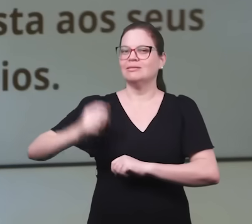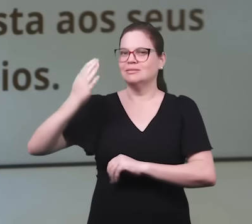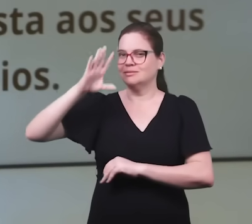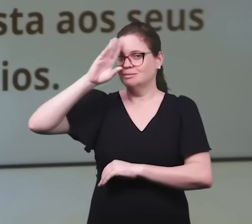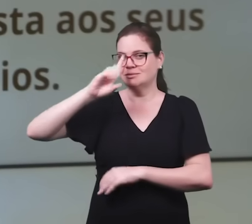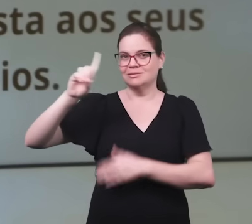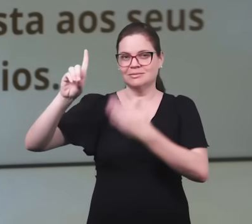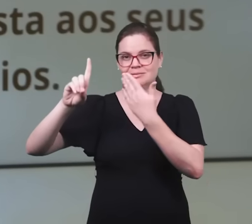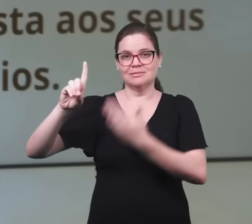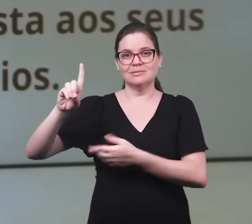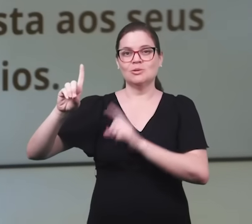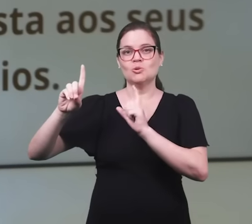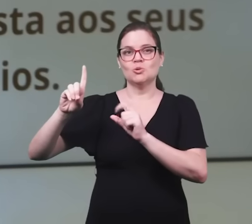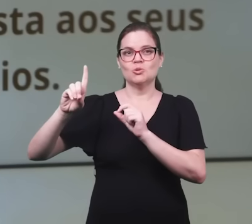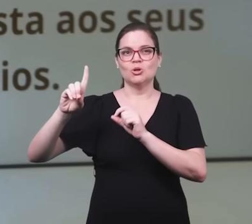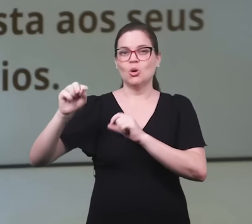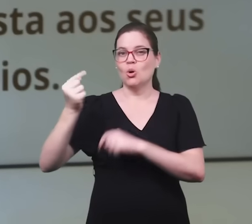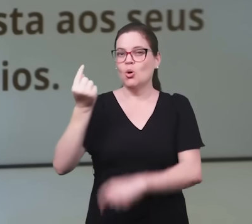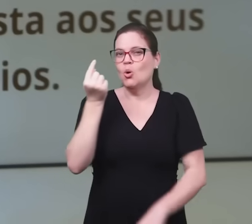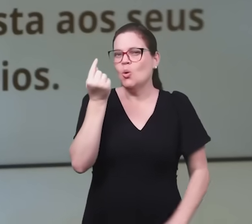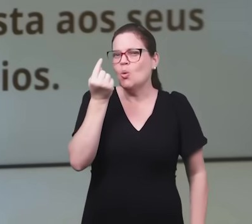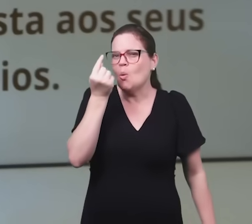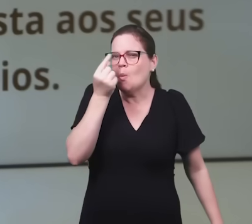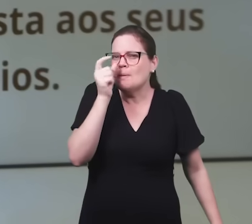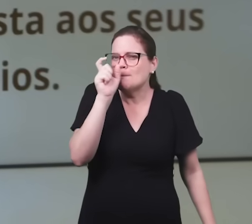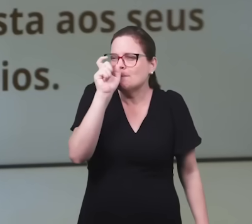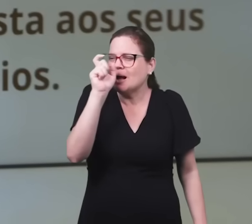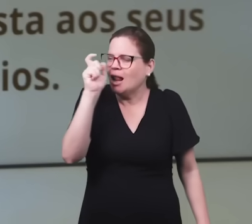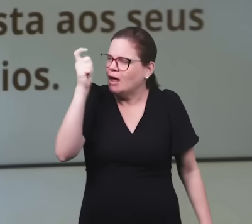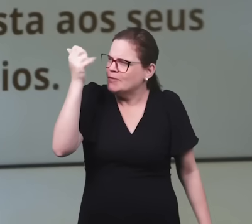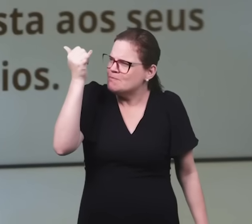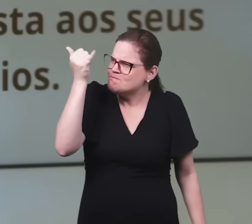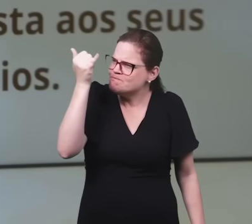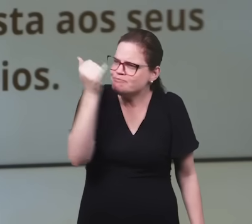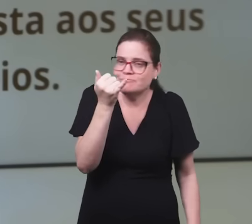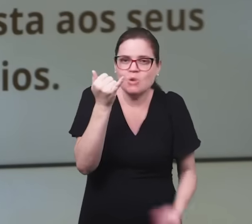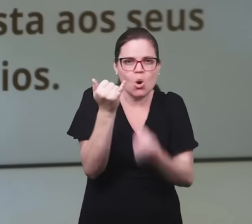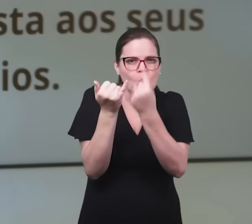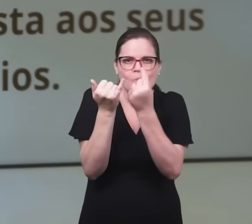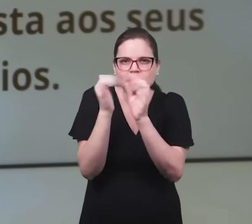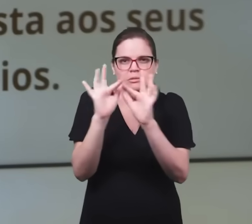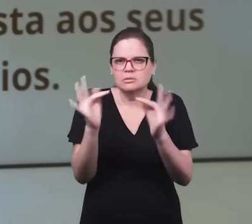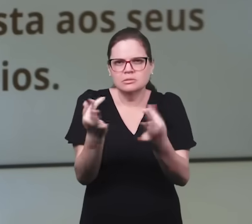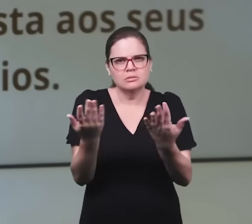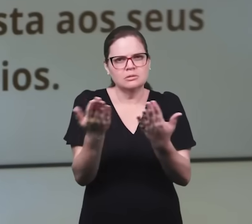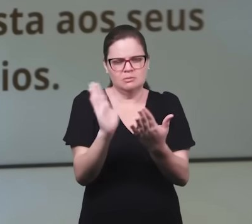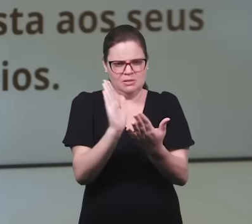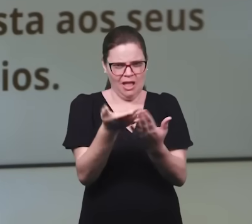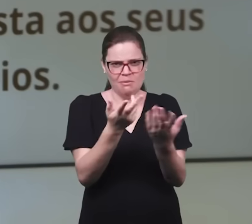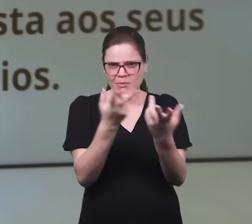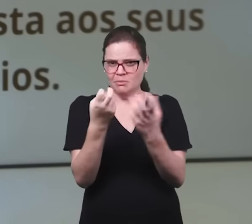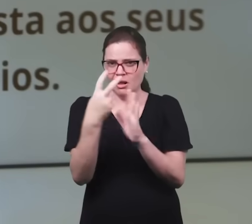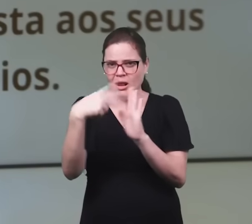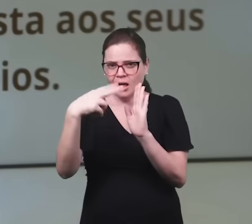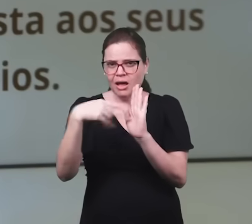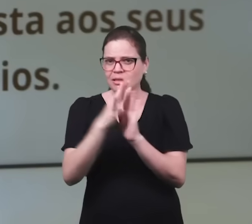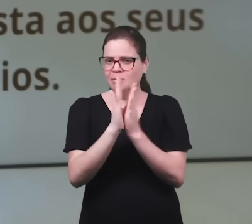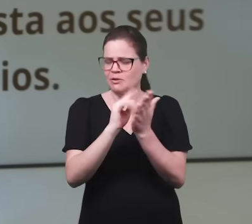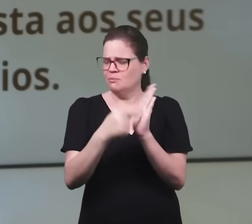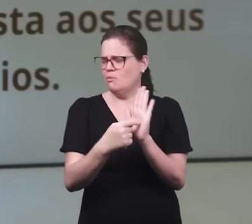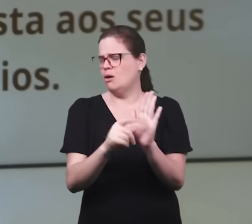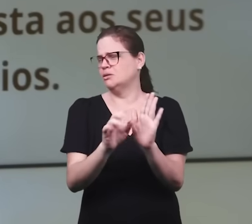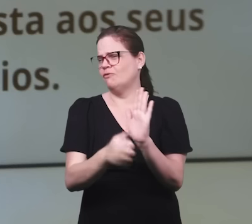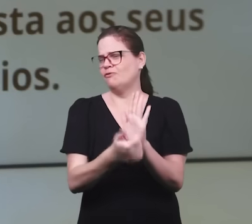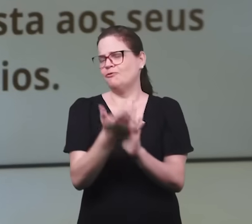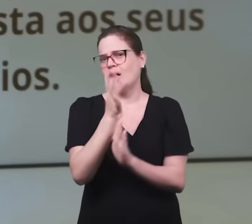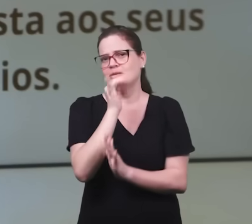é aquele que, com apenas uma palavra, e nós vemos isso na Bíblia em diversos exemplos,